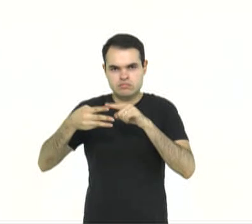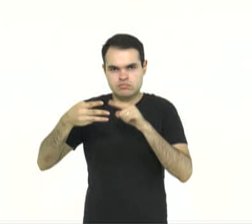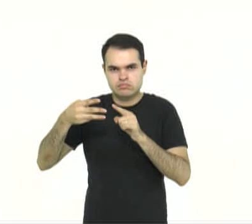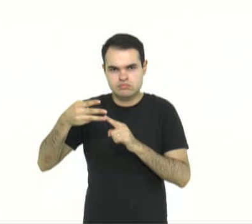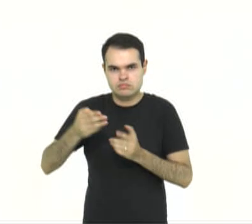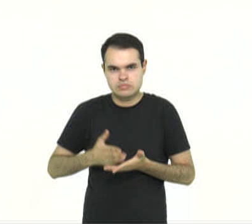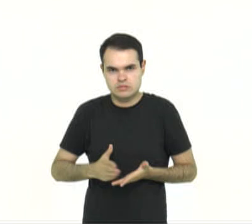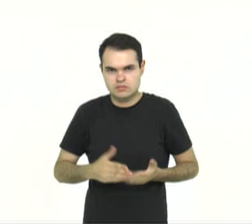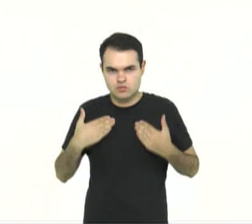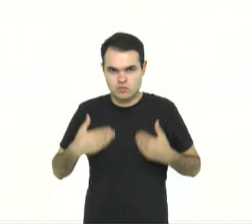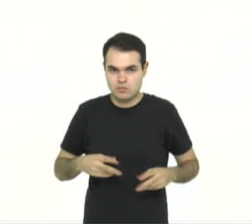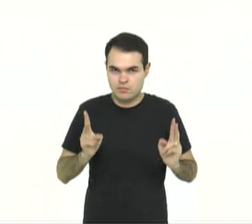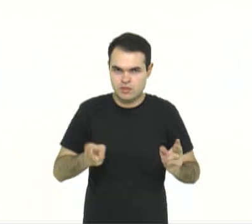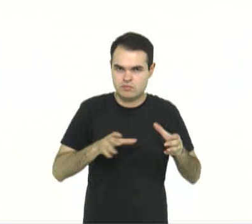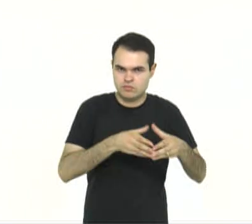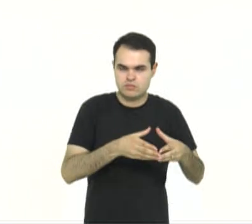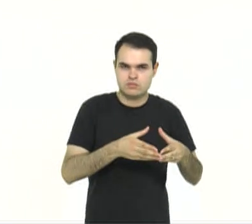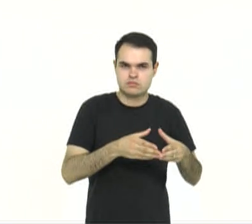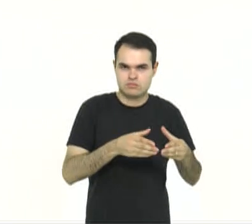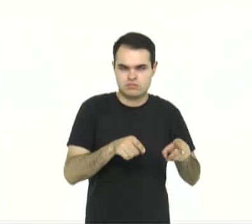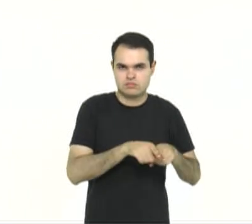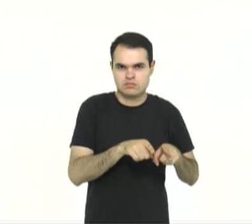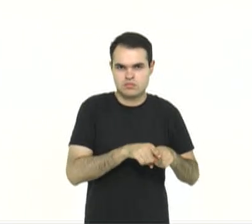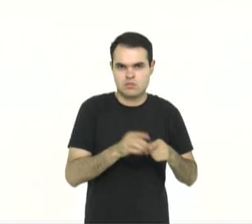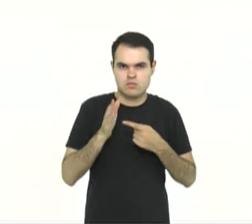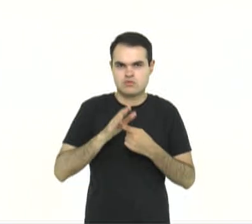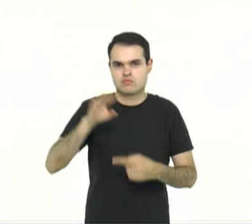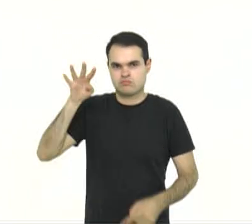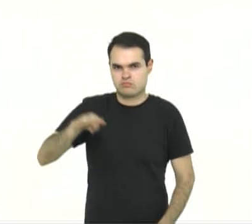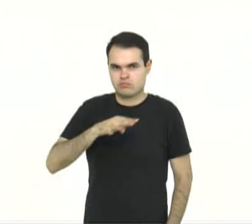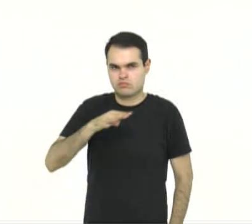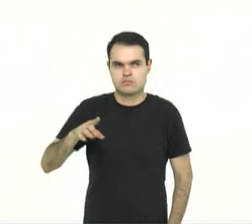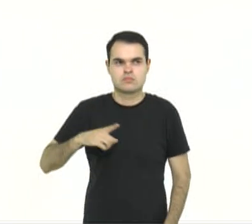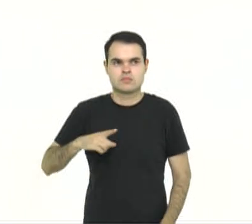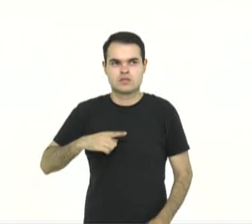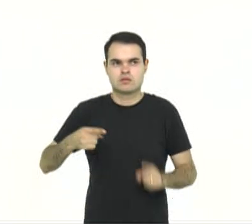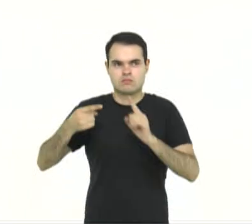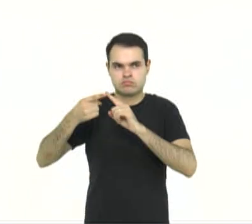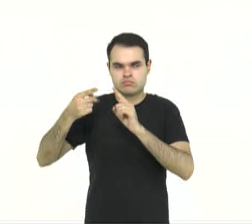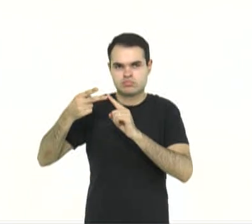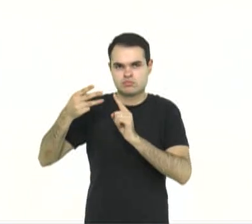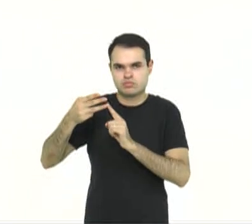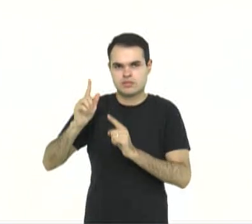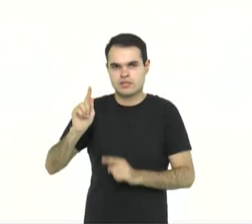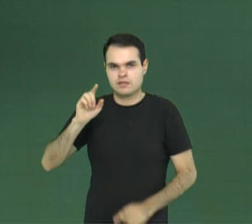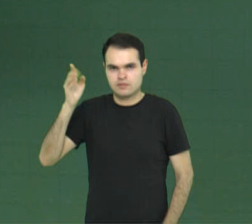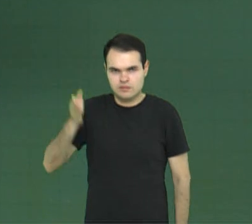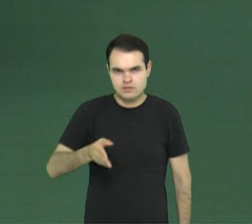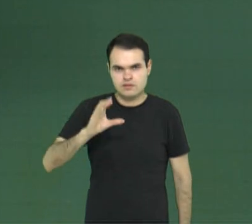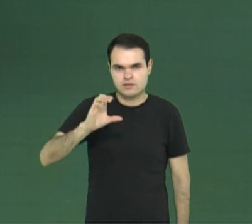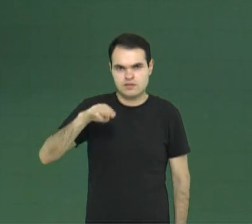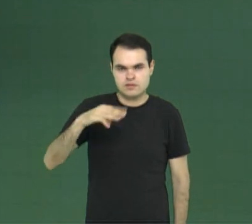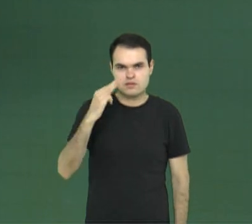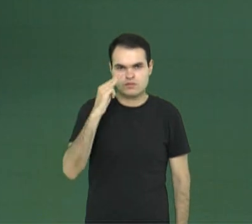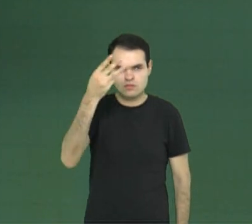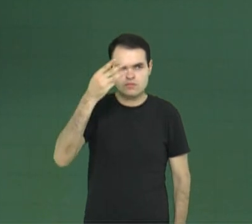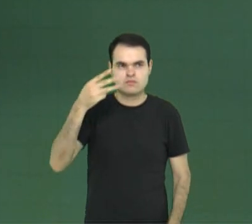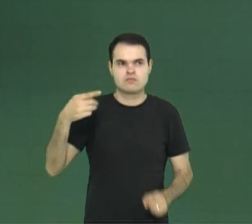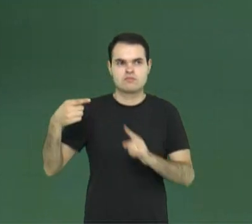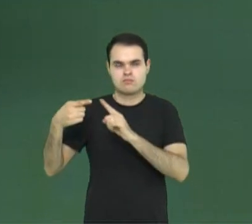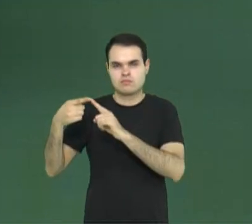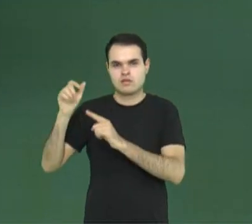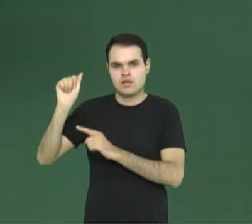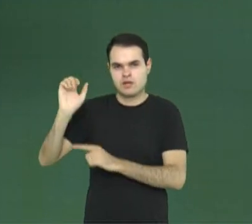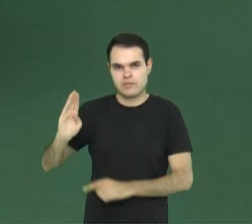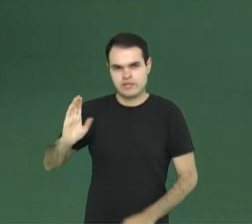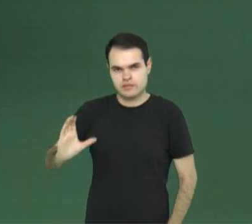corporais de um mesmo mamífero, conforme demonstrado no quadro abaixo. Então, eu tenho a concentração em gramas por centímetro cúbico, fluido A, B